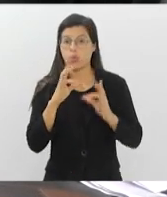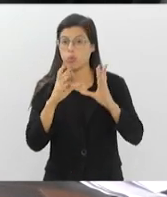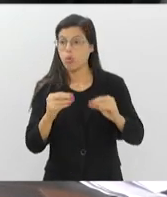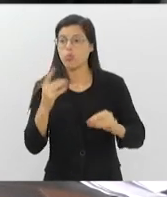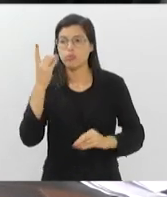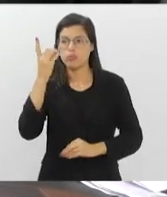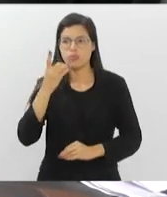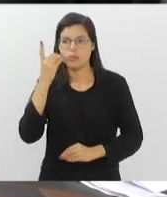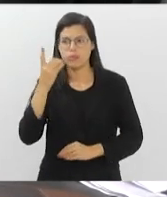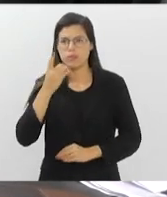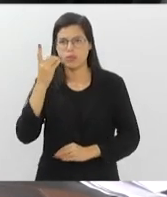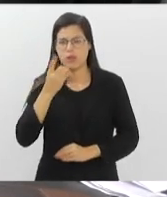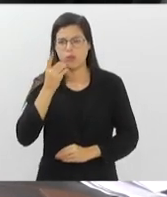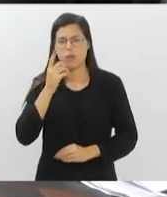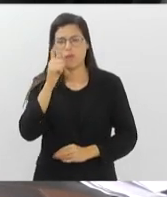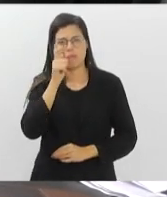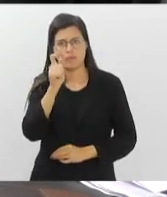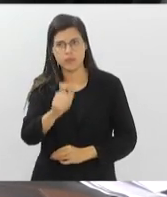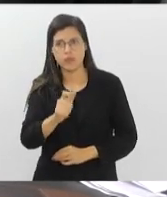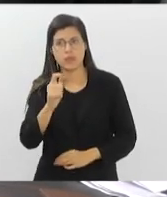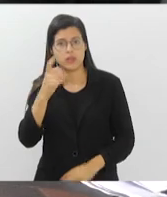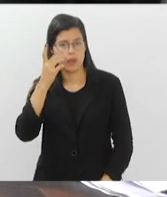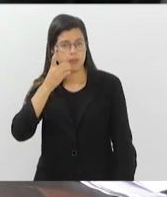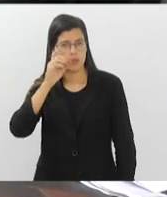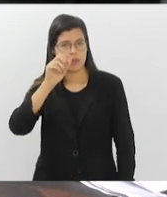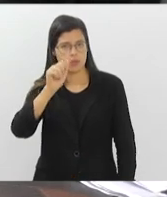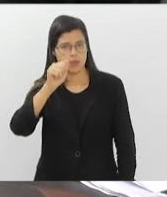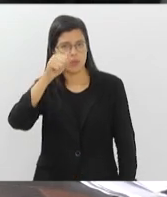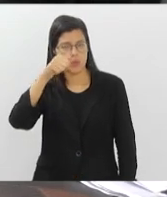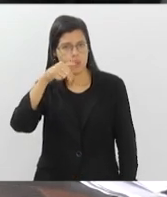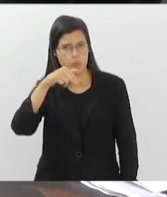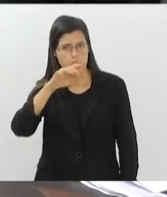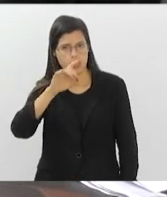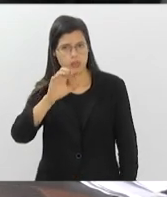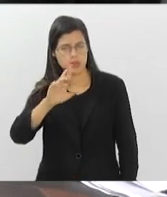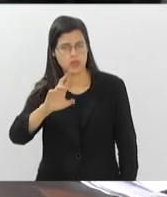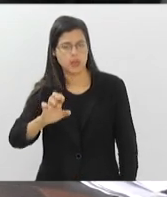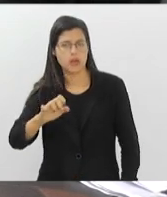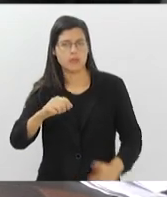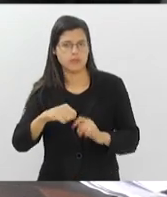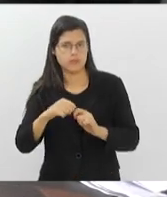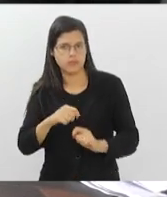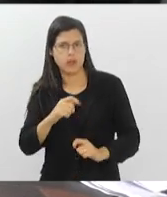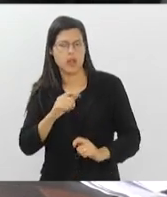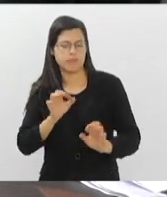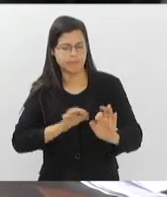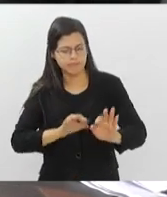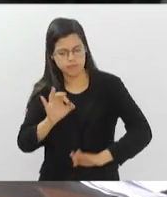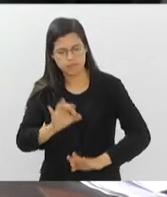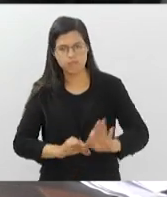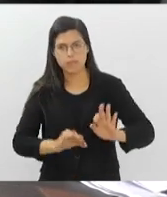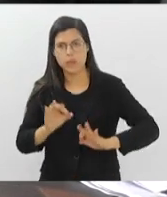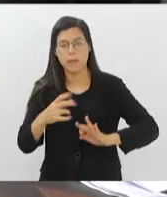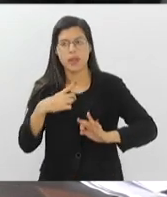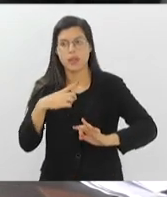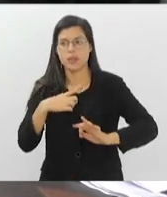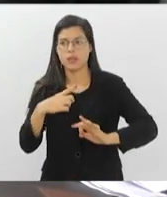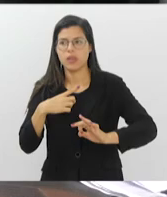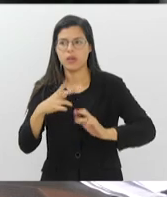que, sim, o deputado André Correia fará essa gestão para que haja, como disse o Luiz Paulo, uma situação